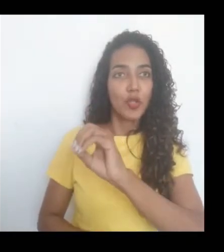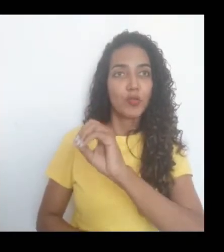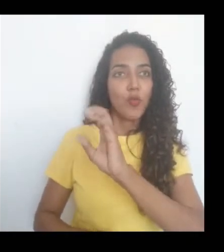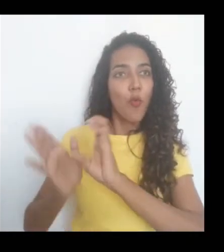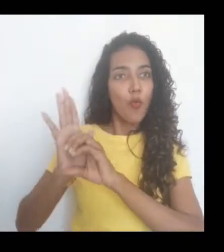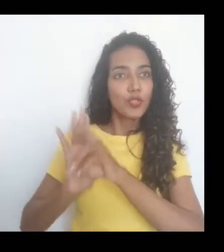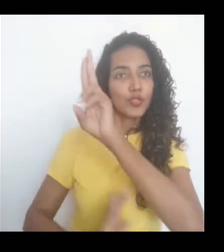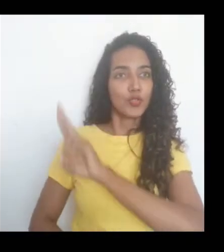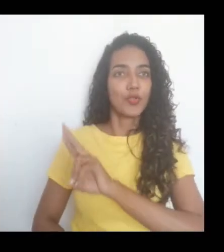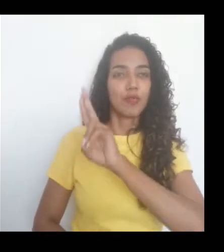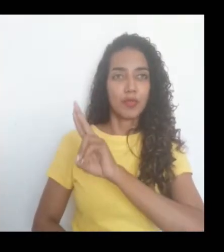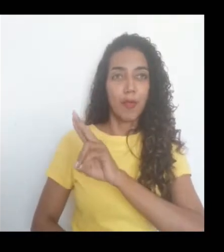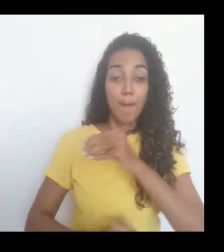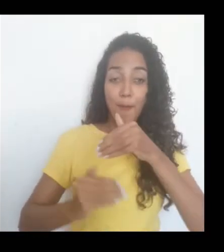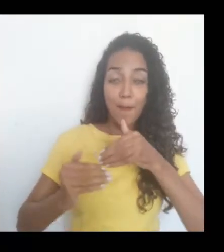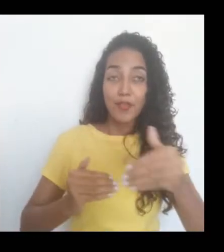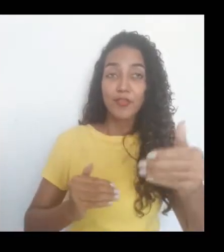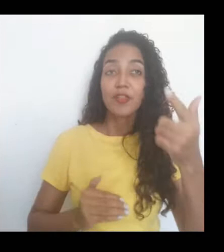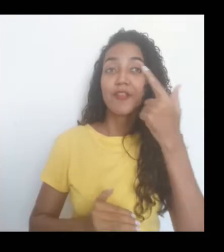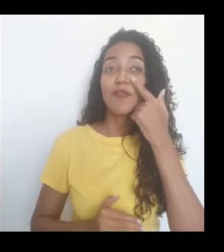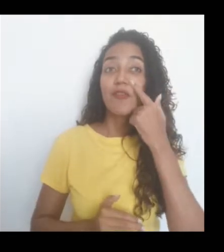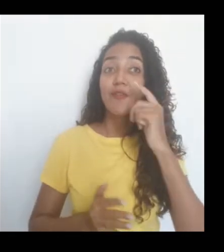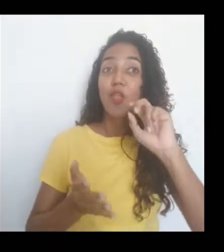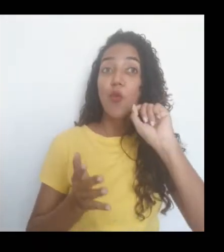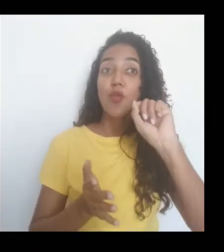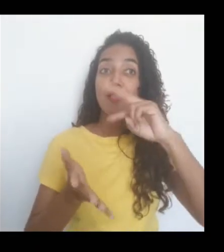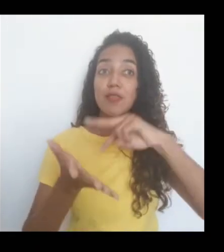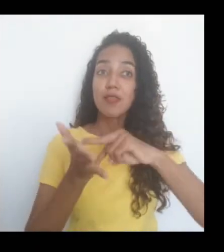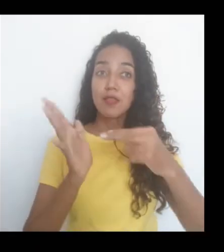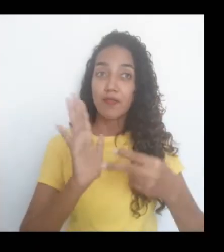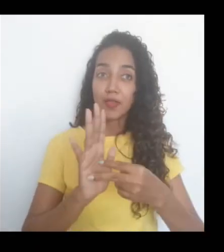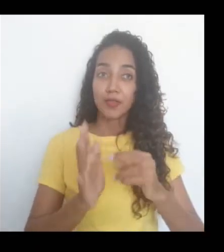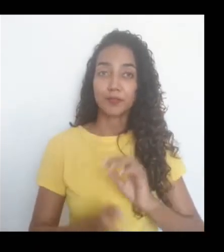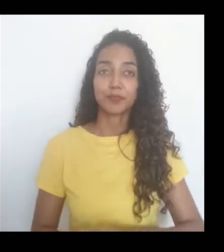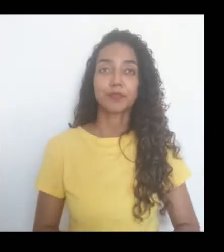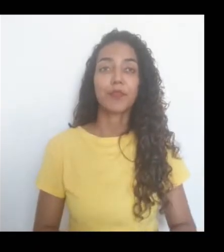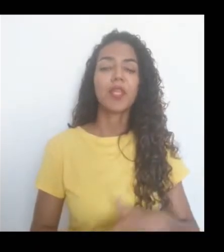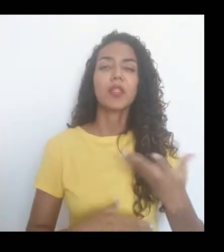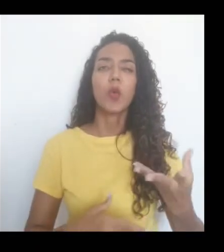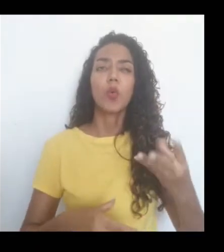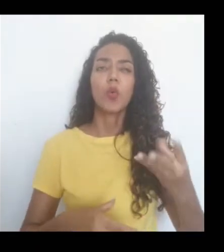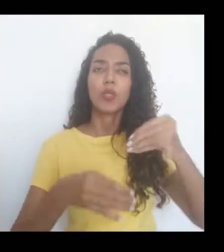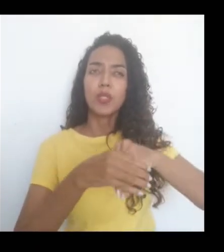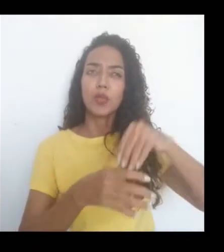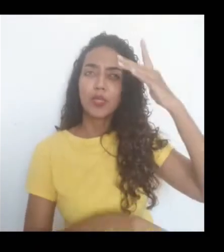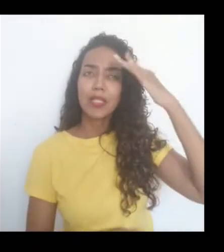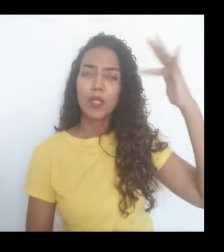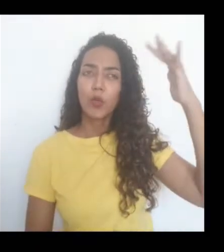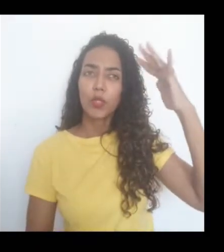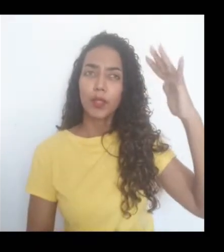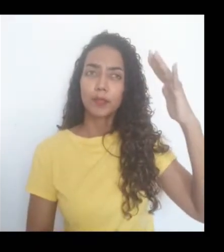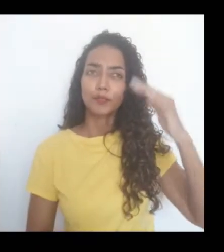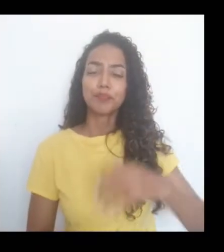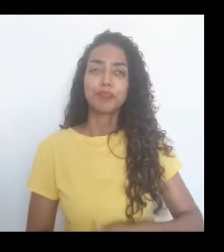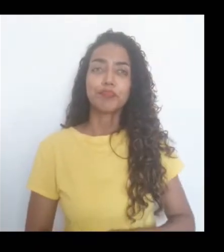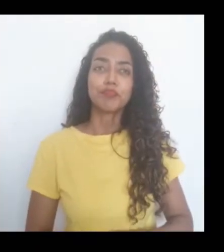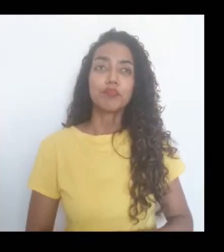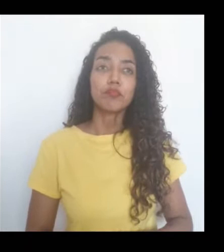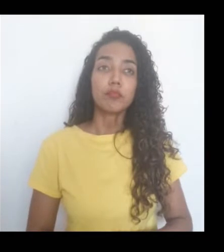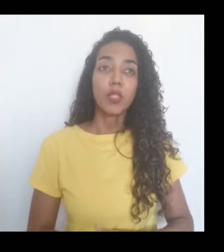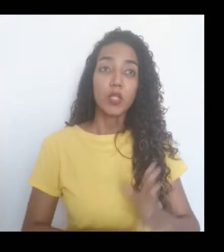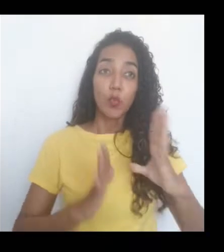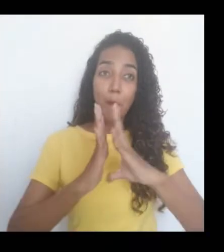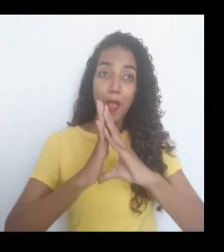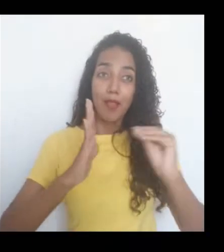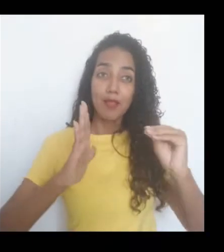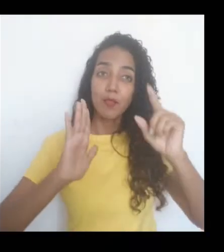significa. Então, dentro do contexto de um paradigma de programação, a gente pode dizer que um